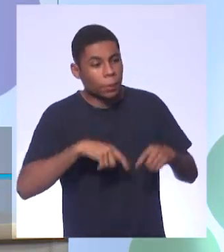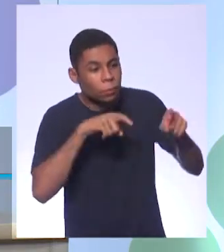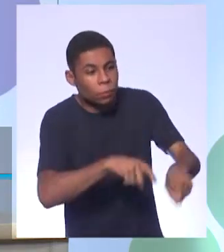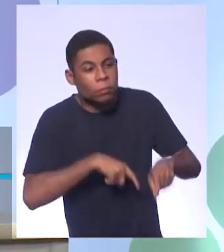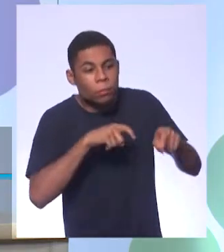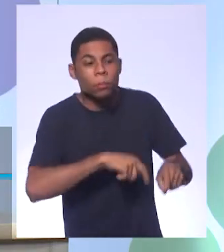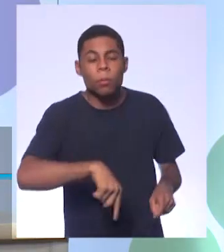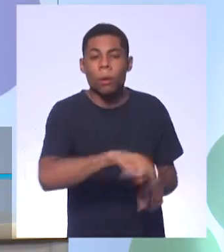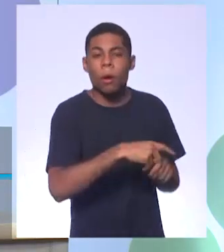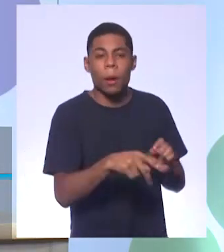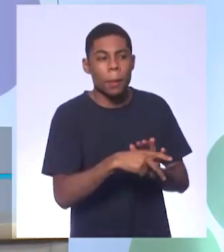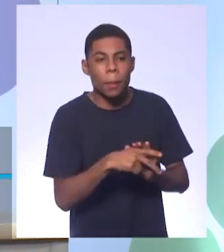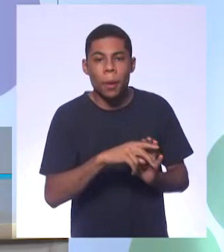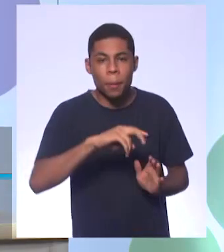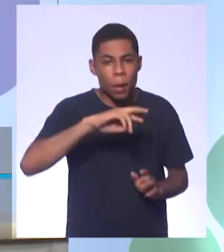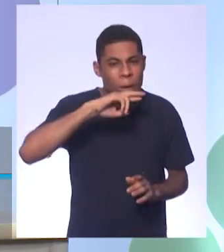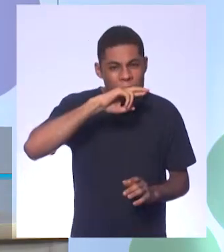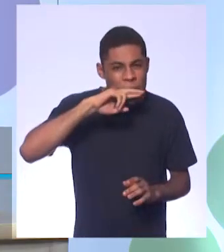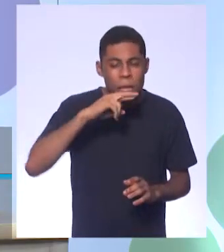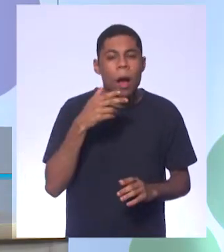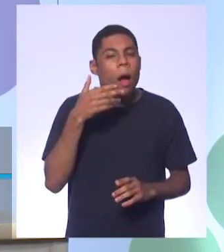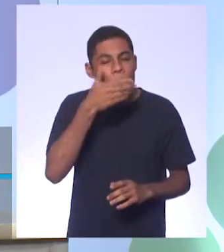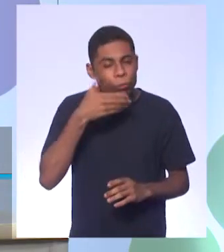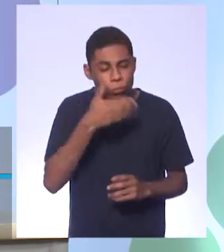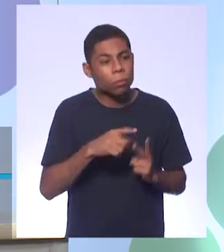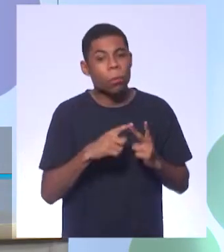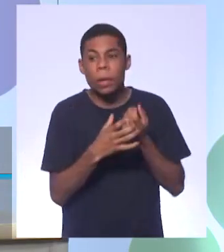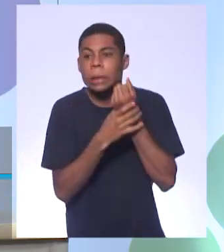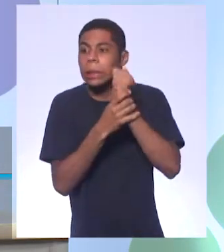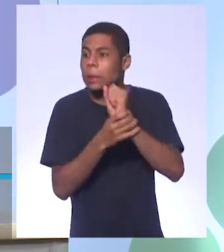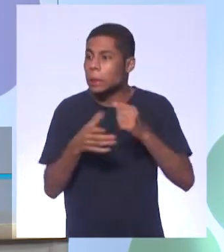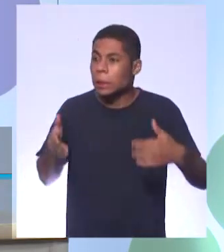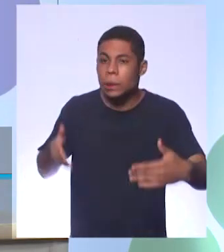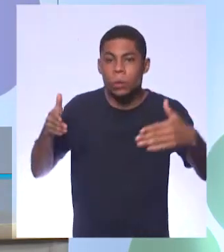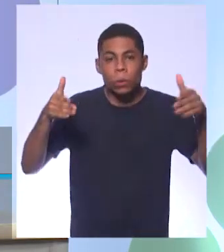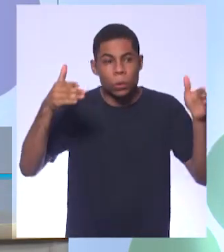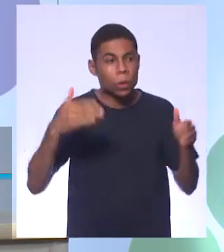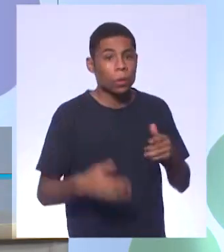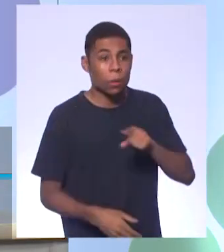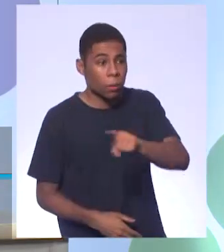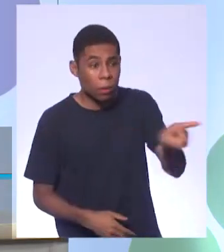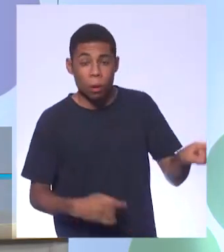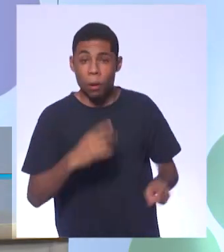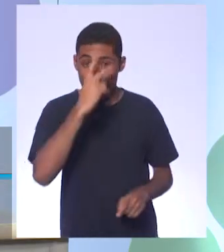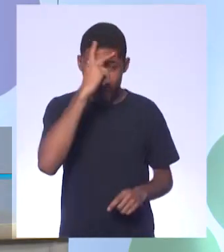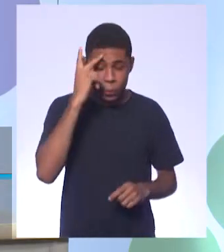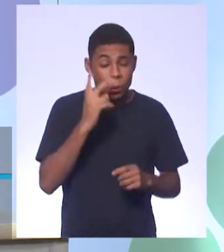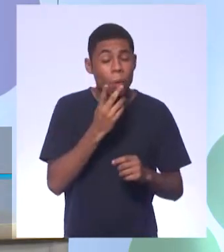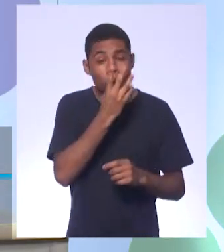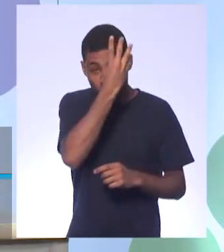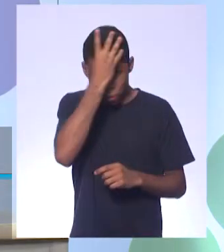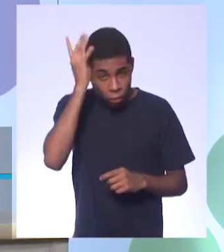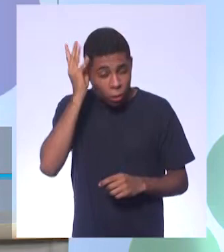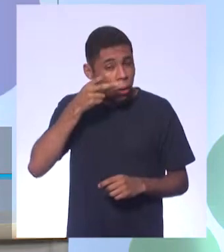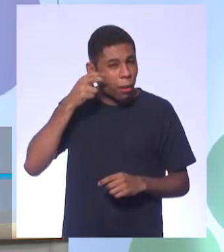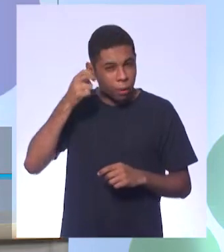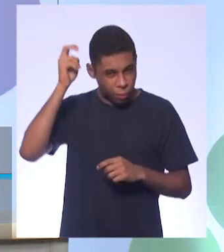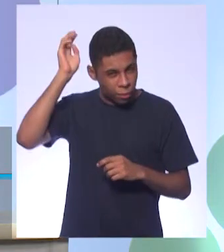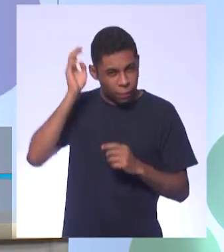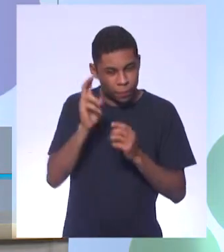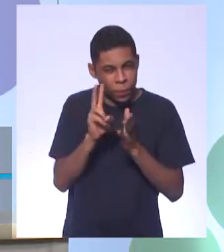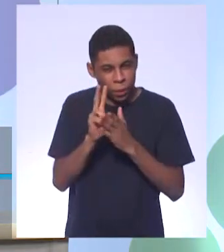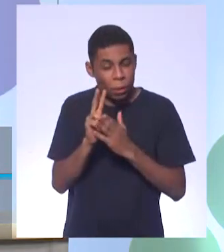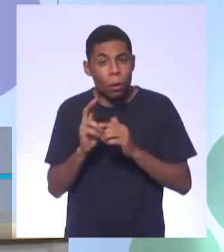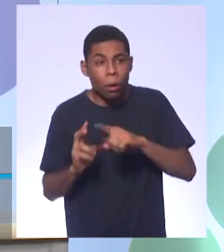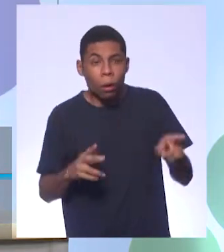por exemplo, eu tenho que garantir a segurança do território, eu tenho que acalmar os indígenas, né, que muitas regiões tinham povos indígenas